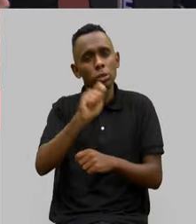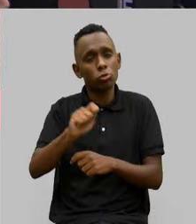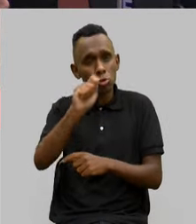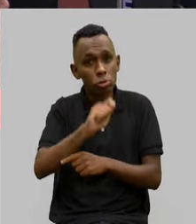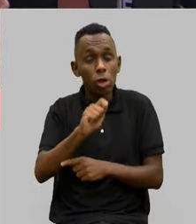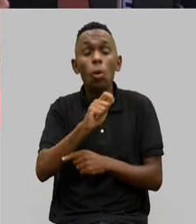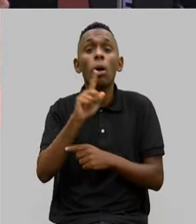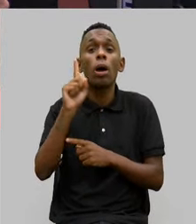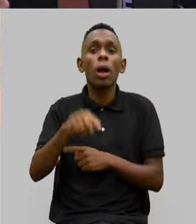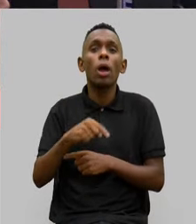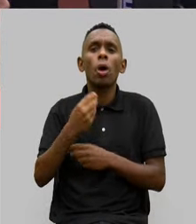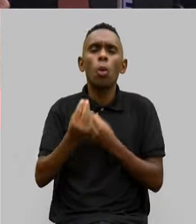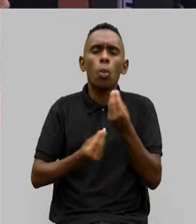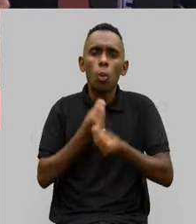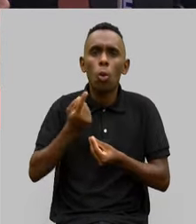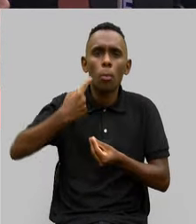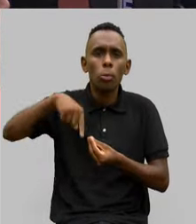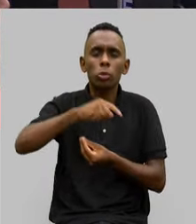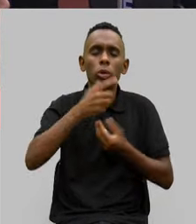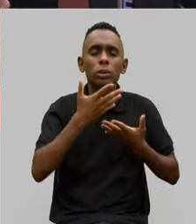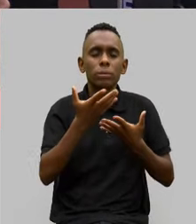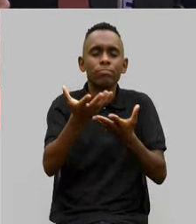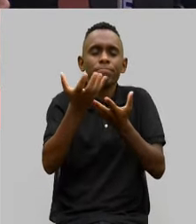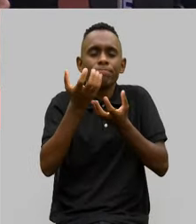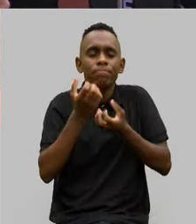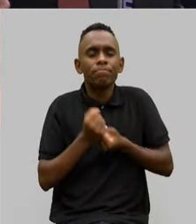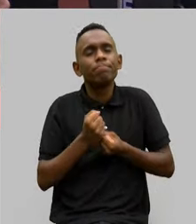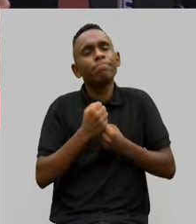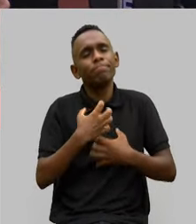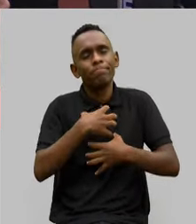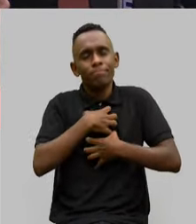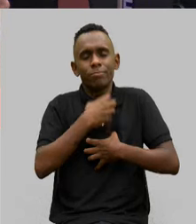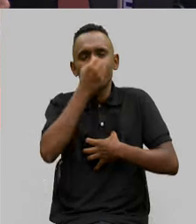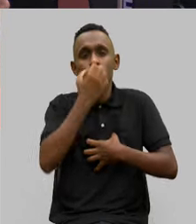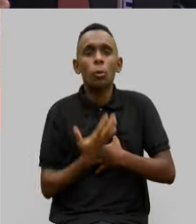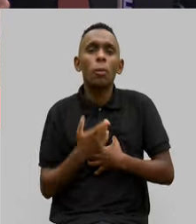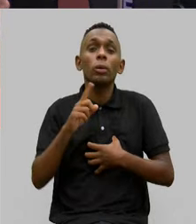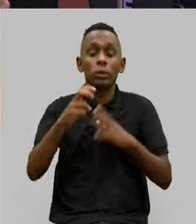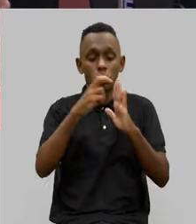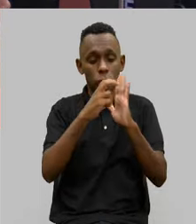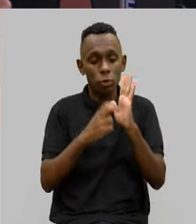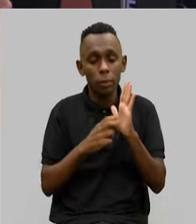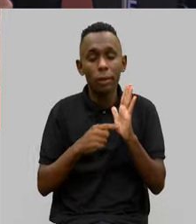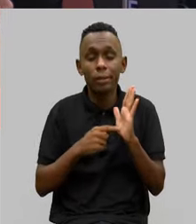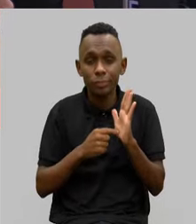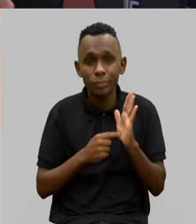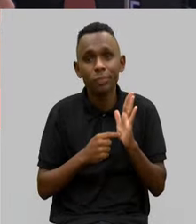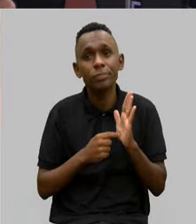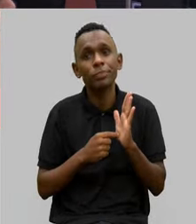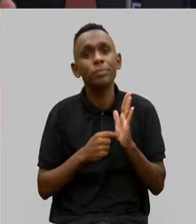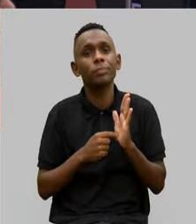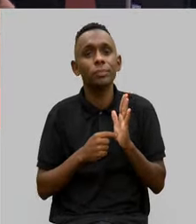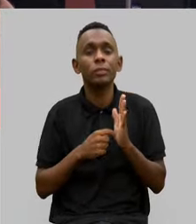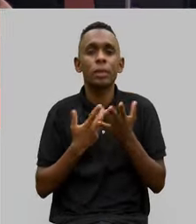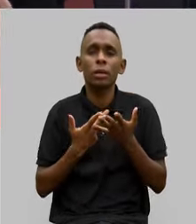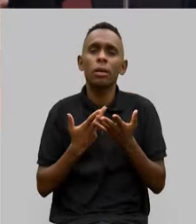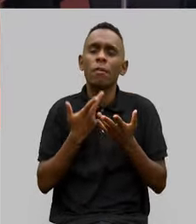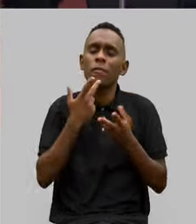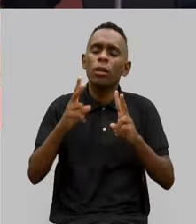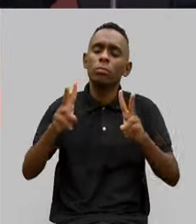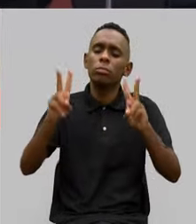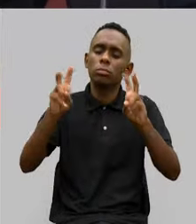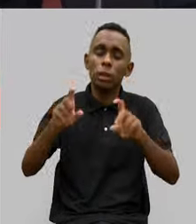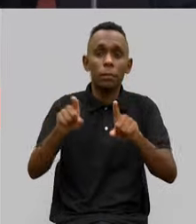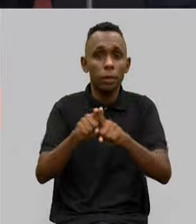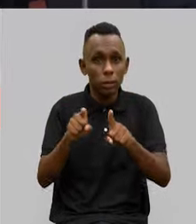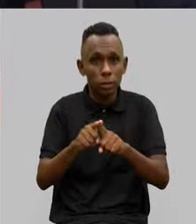quanto que nós fomos super acolhidos também tá então eh de manhã Eh é falaram da questão também